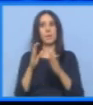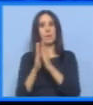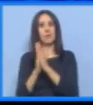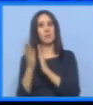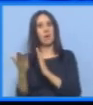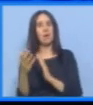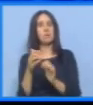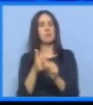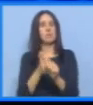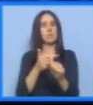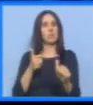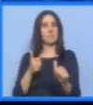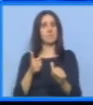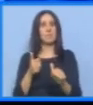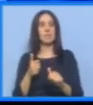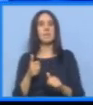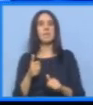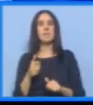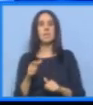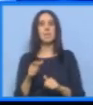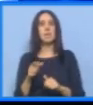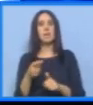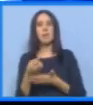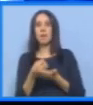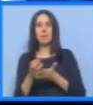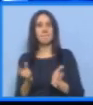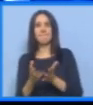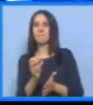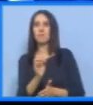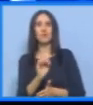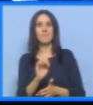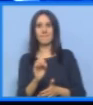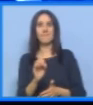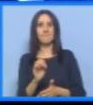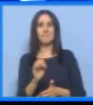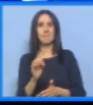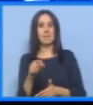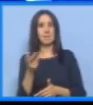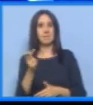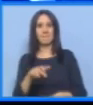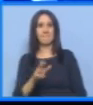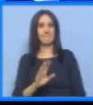se distanciou e não estimulou nada esse movimento.